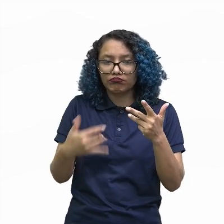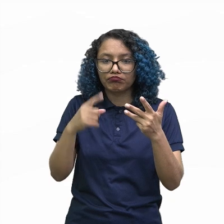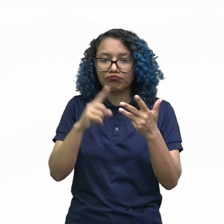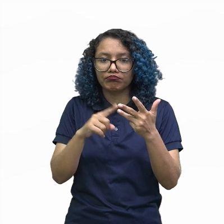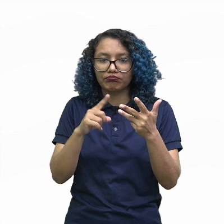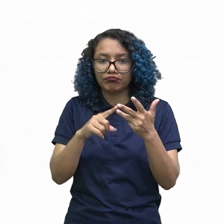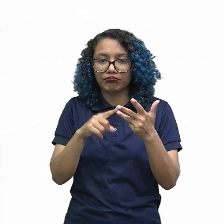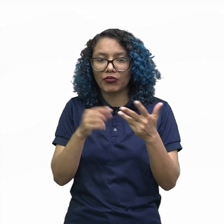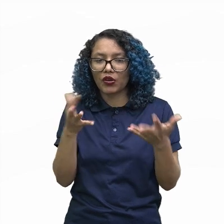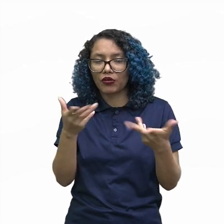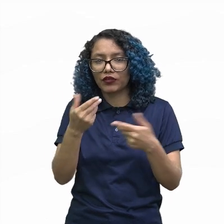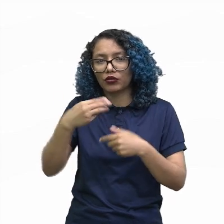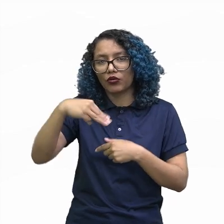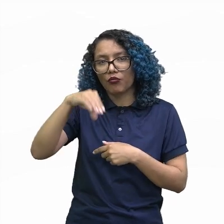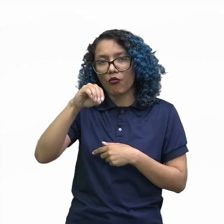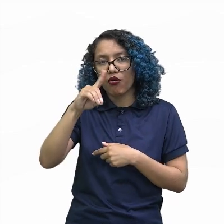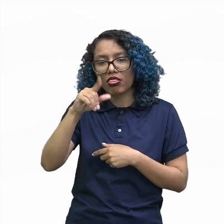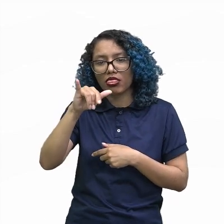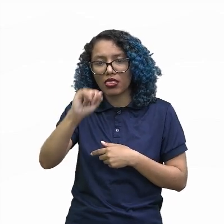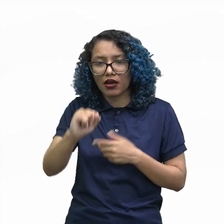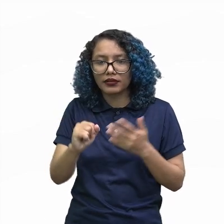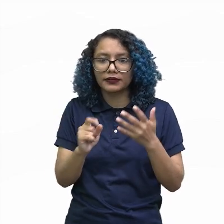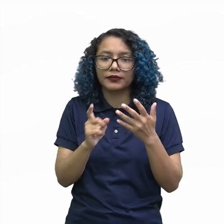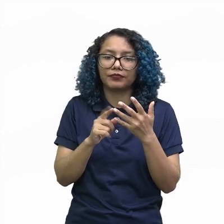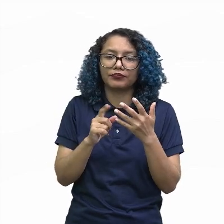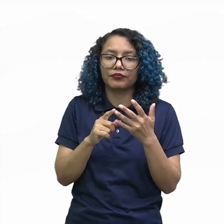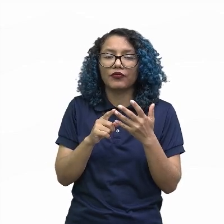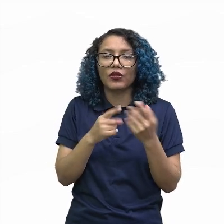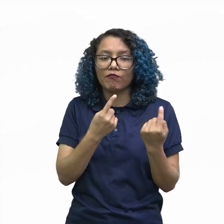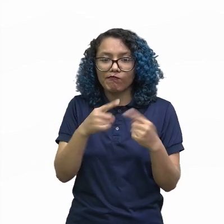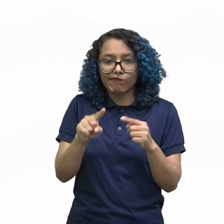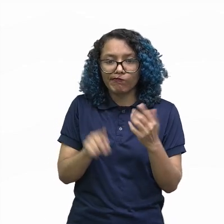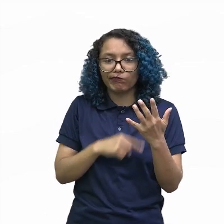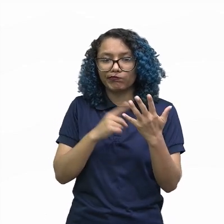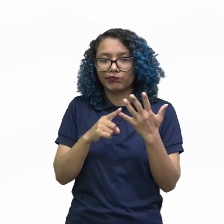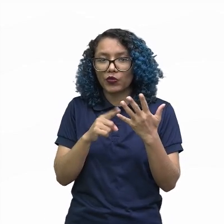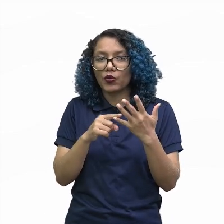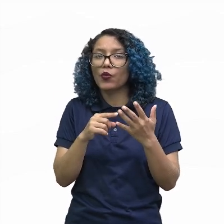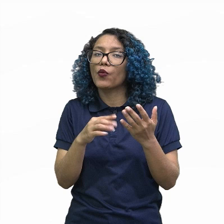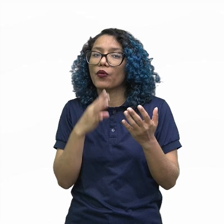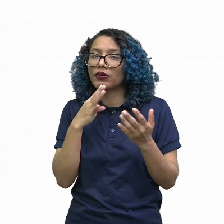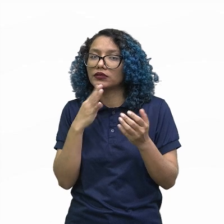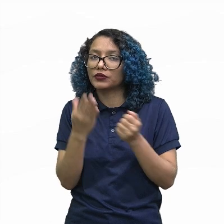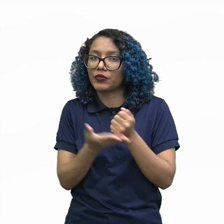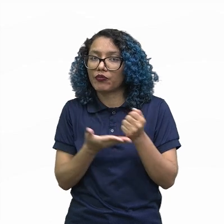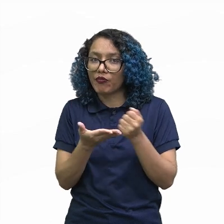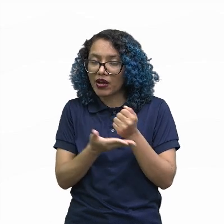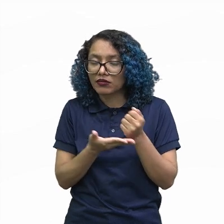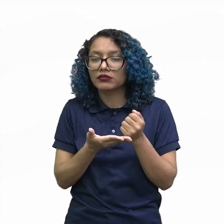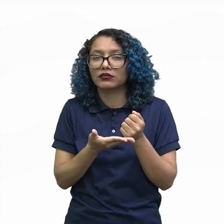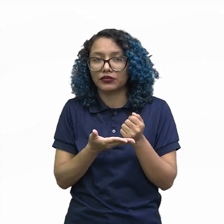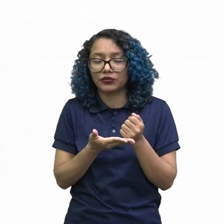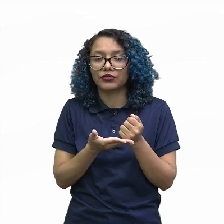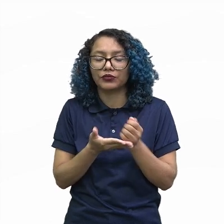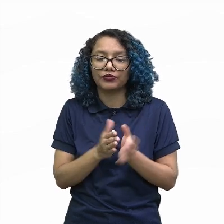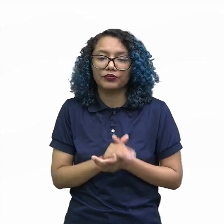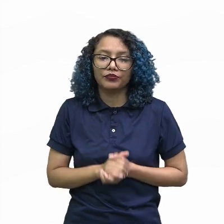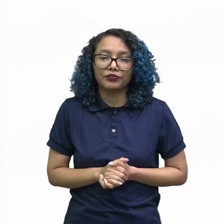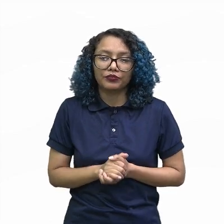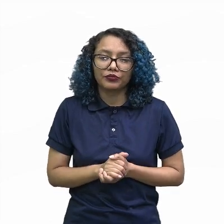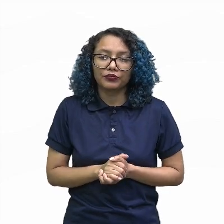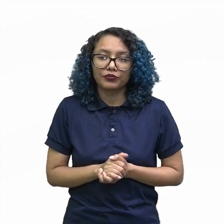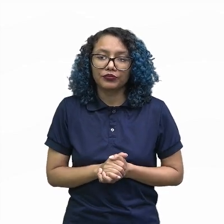qualificadores modais, certo? Refutação e o conhecimento básico, o conhecimento de mundo a respeito de determinada